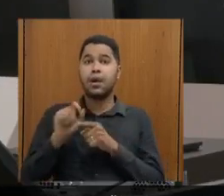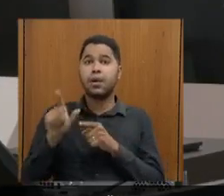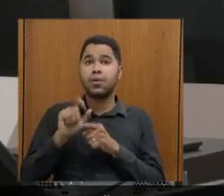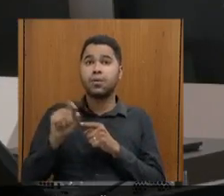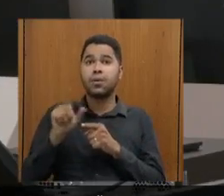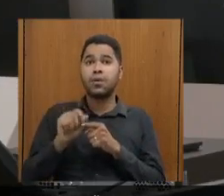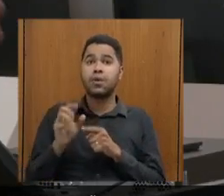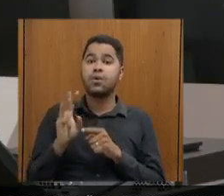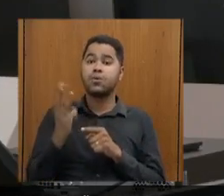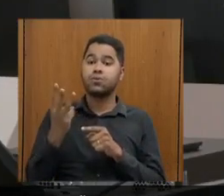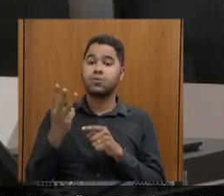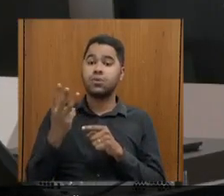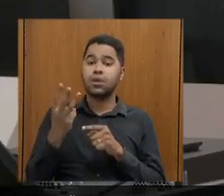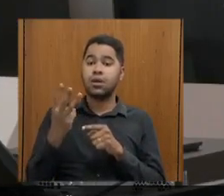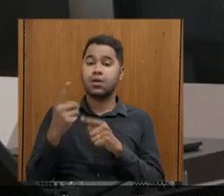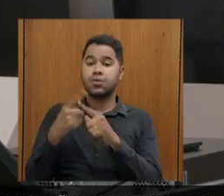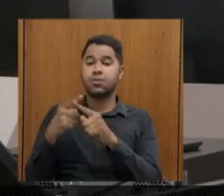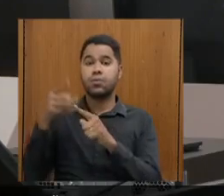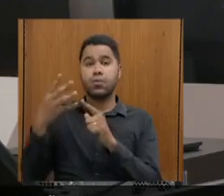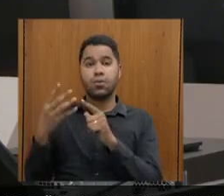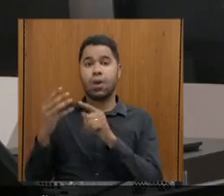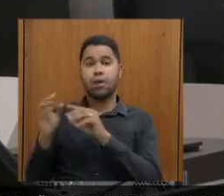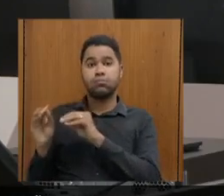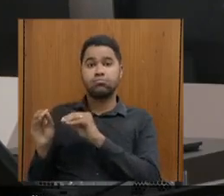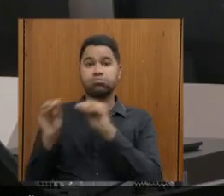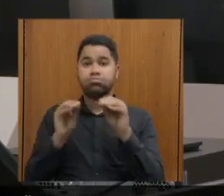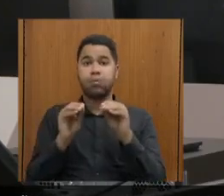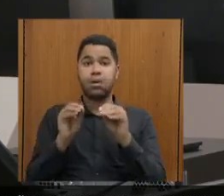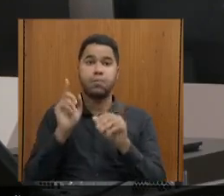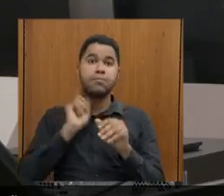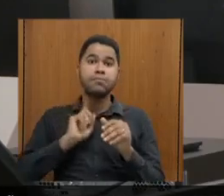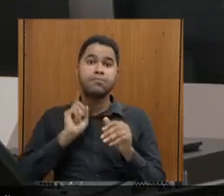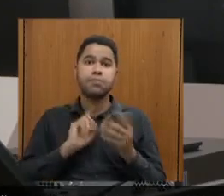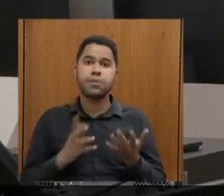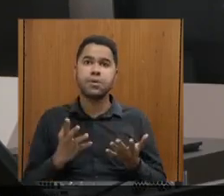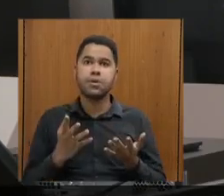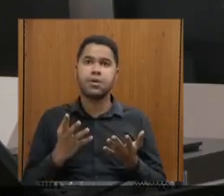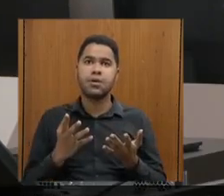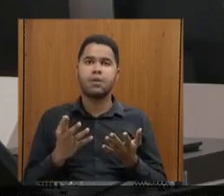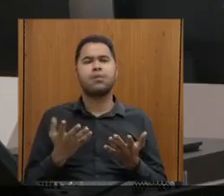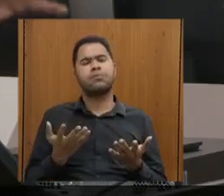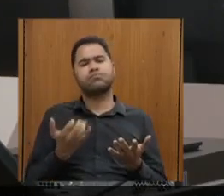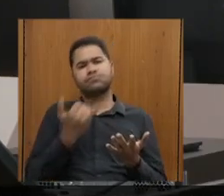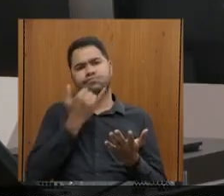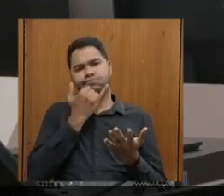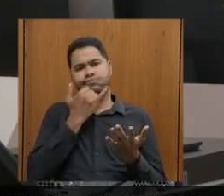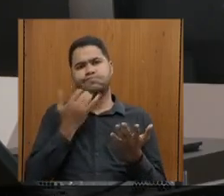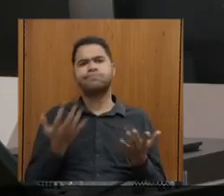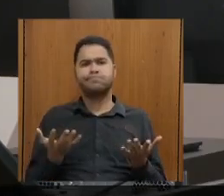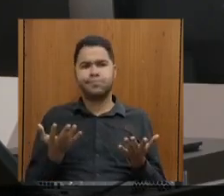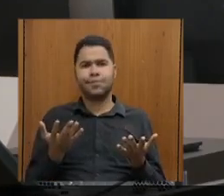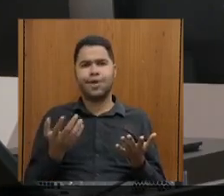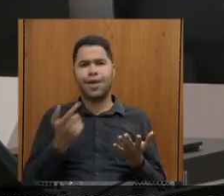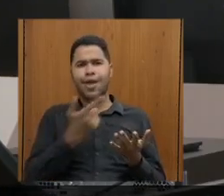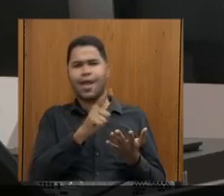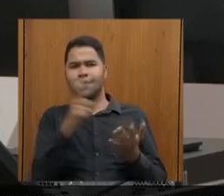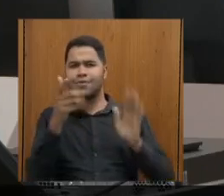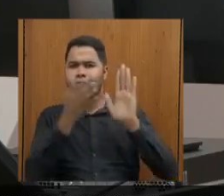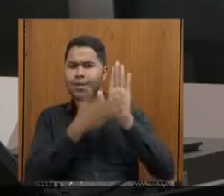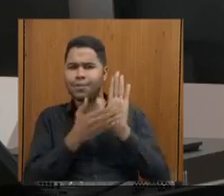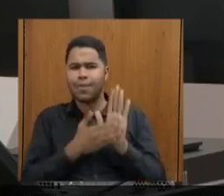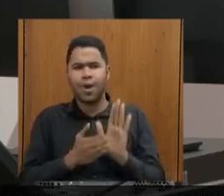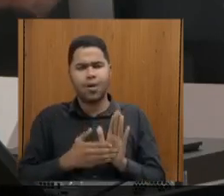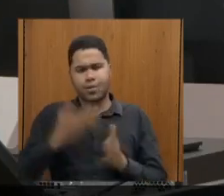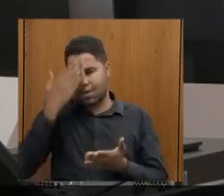3 por 4 e sair de Minas Gerais Então você vai me perdoar passar-lhe mas essas outras pautas